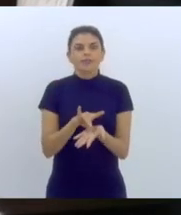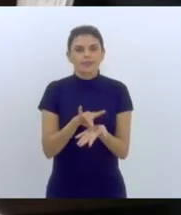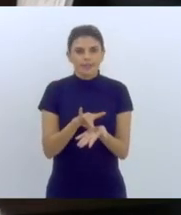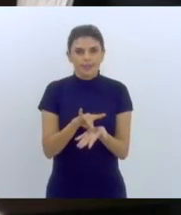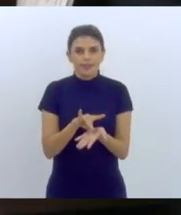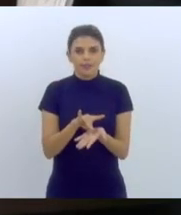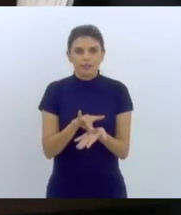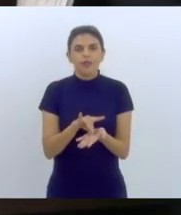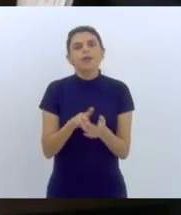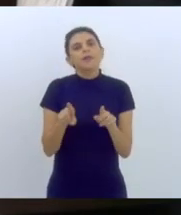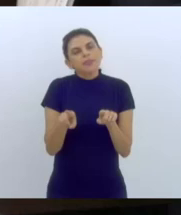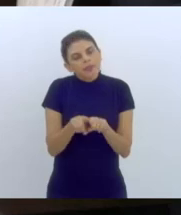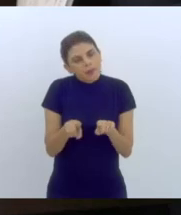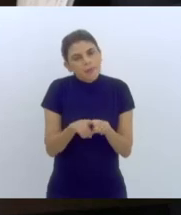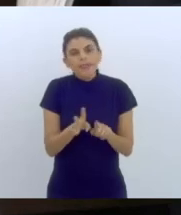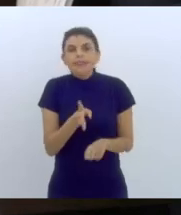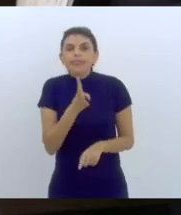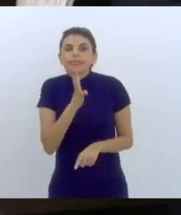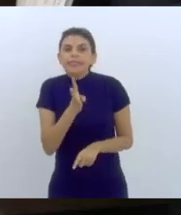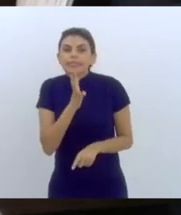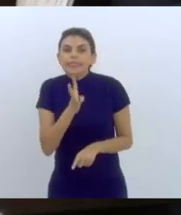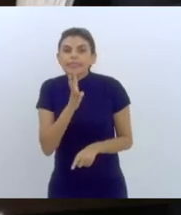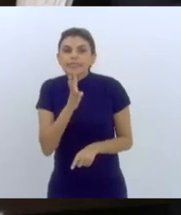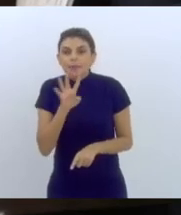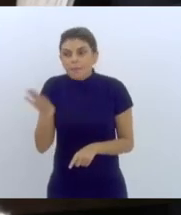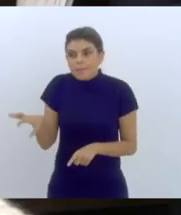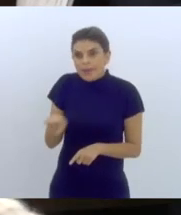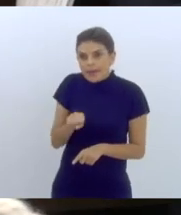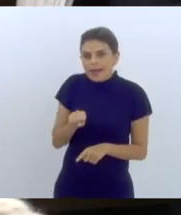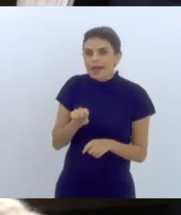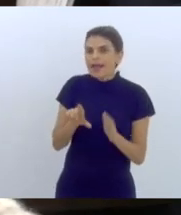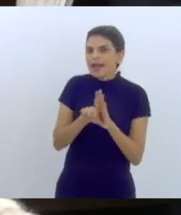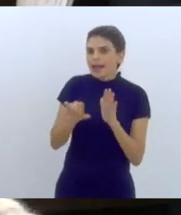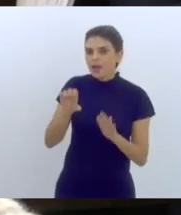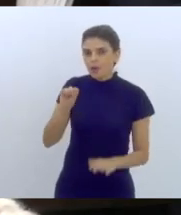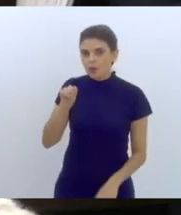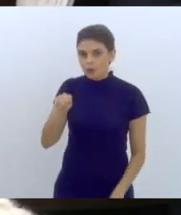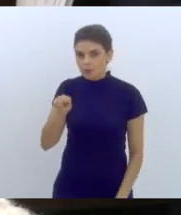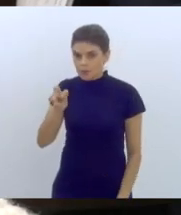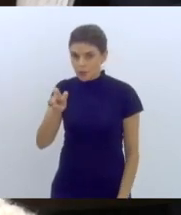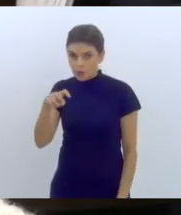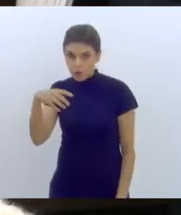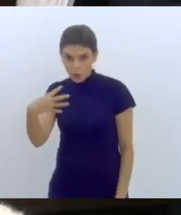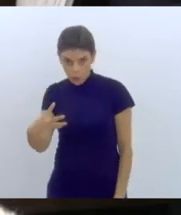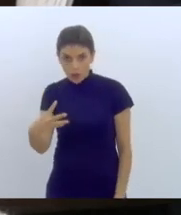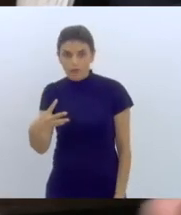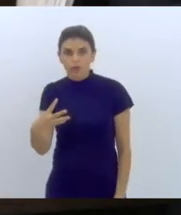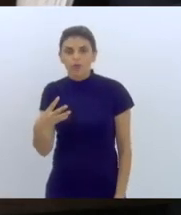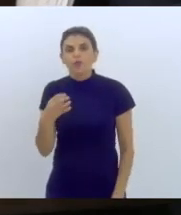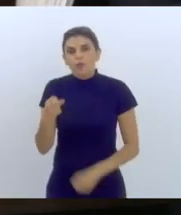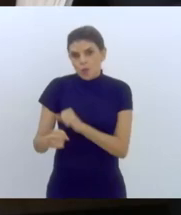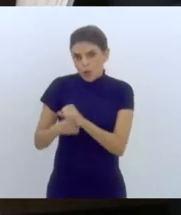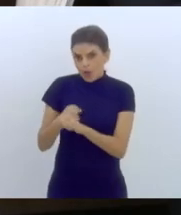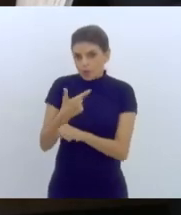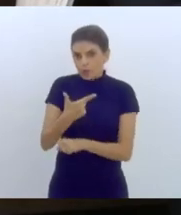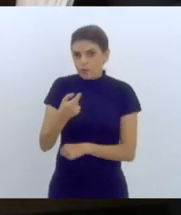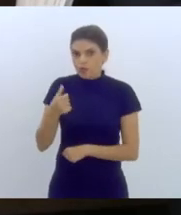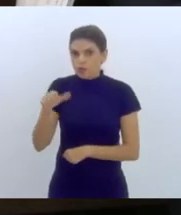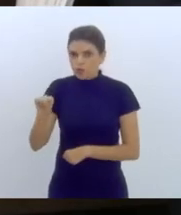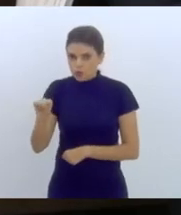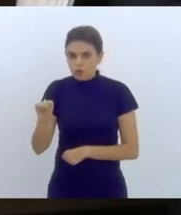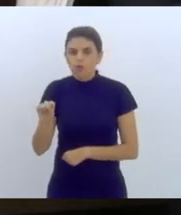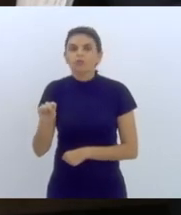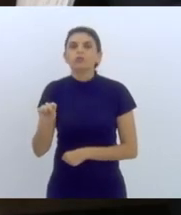a gente também se remeter à Lei 8.054, de 18. Assim